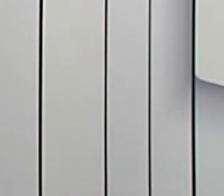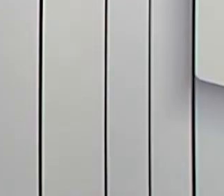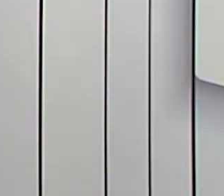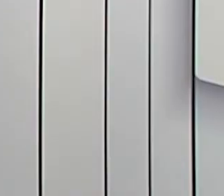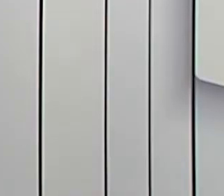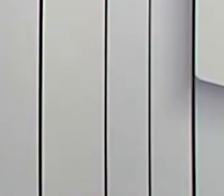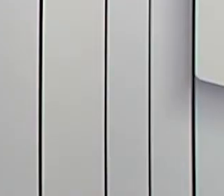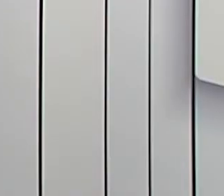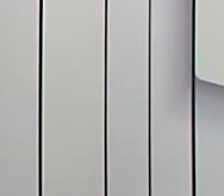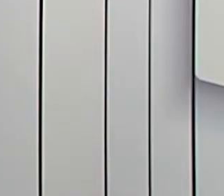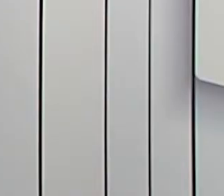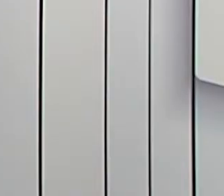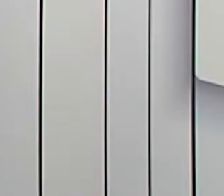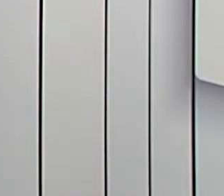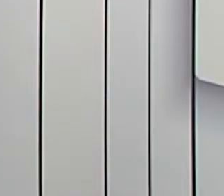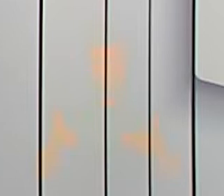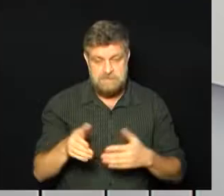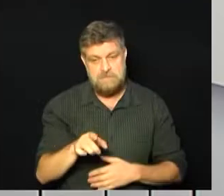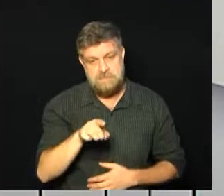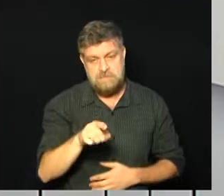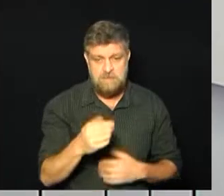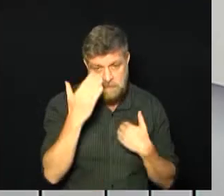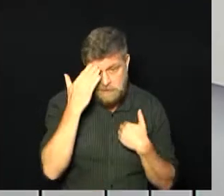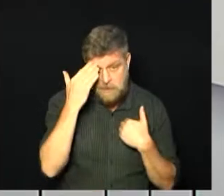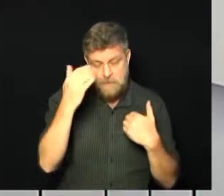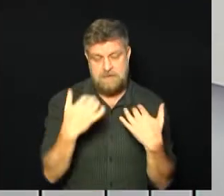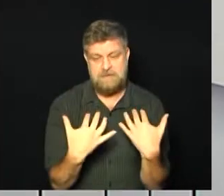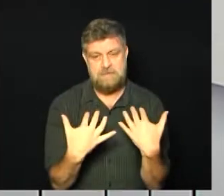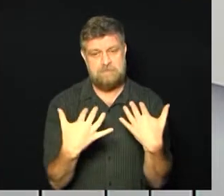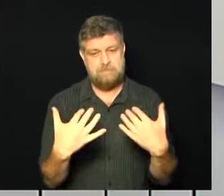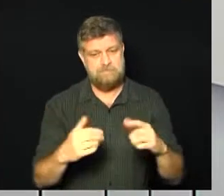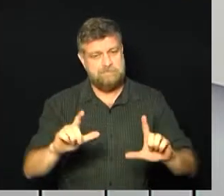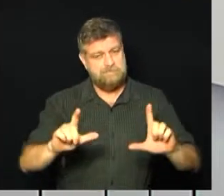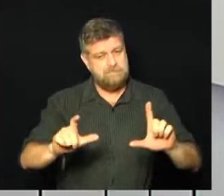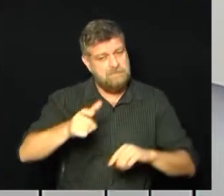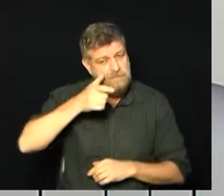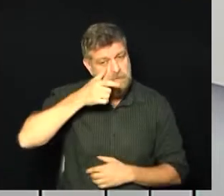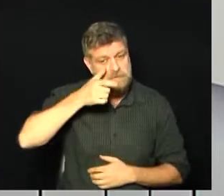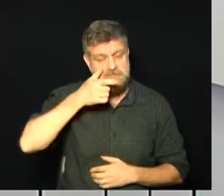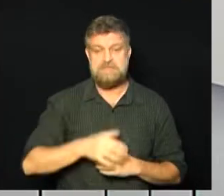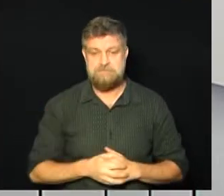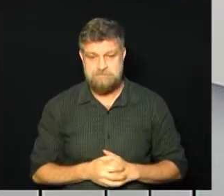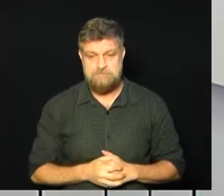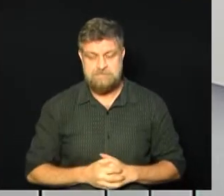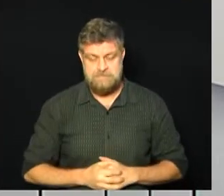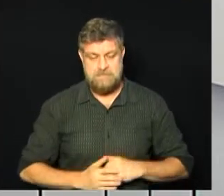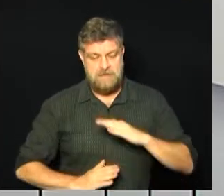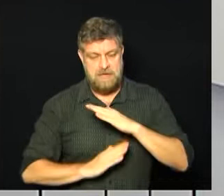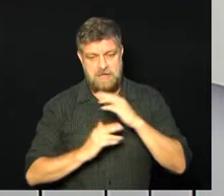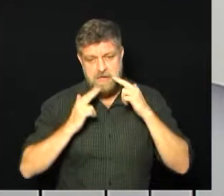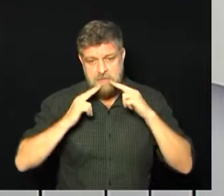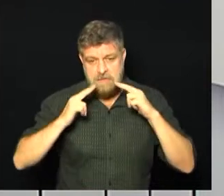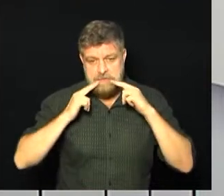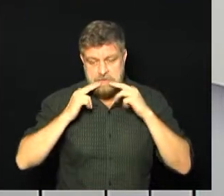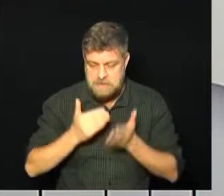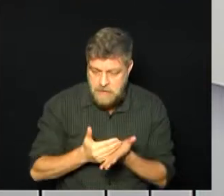Quinta-feira chegou, a você de casa, muito obrigada pela companhia e também pela audiência. Câmara Notícias já está no ar